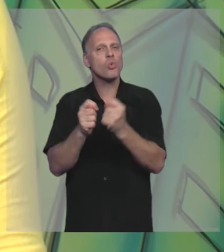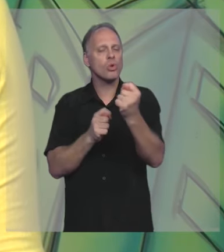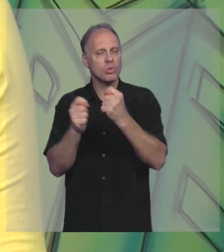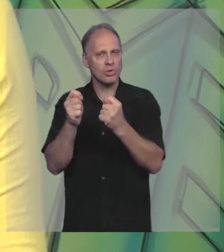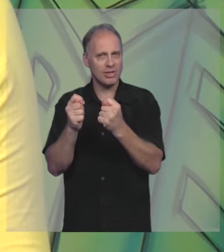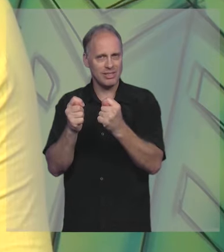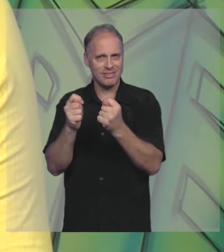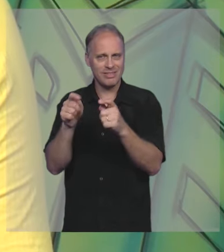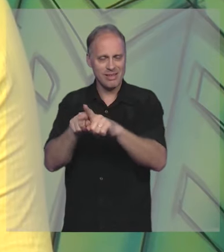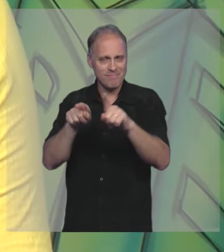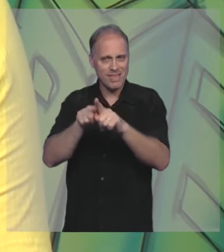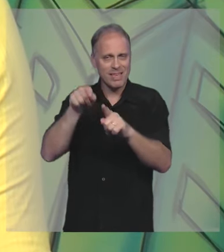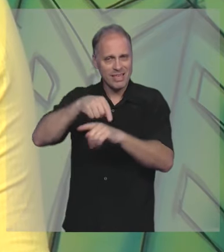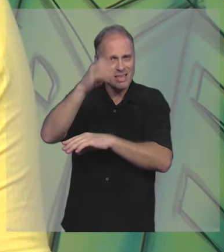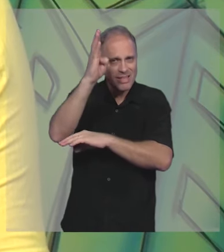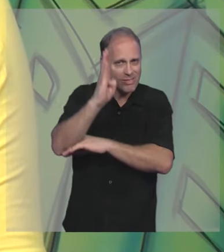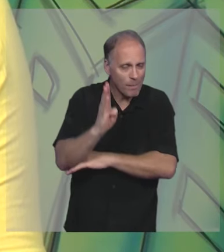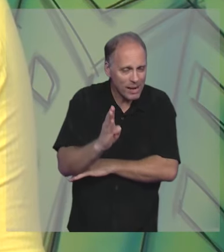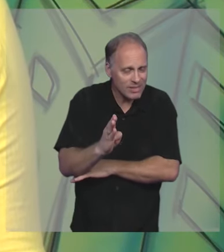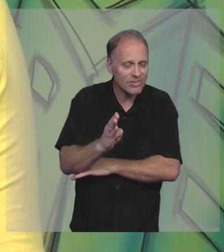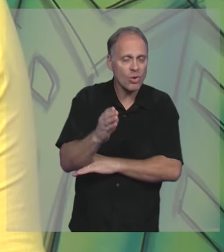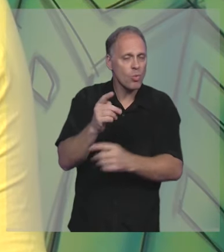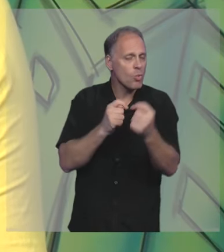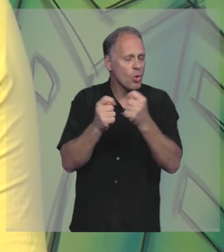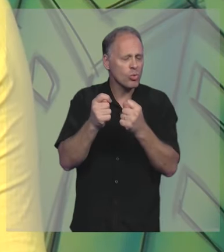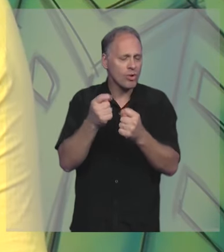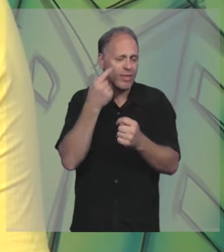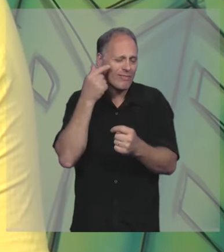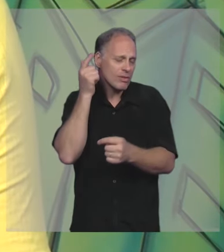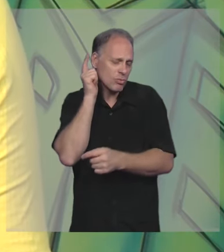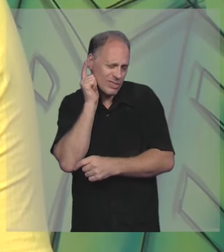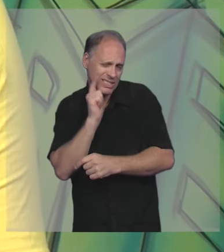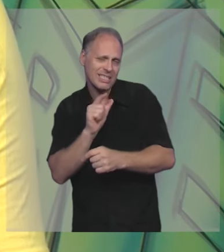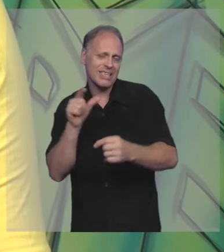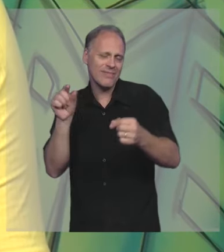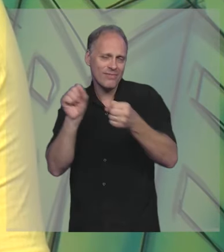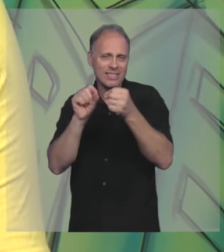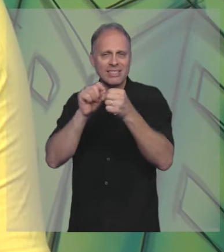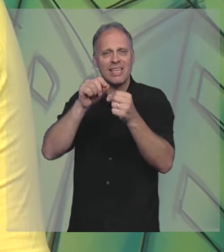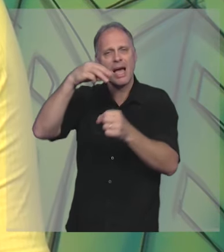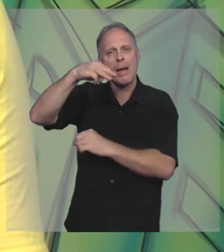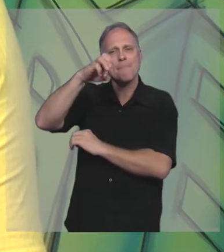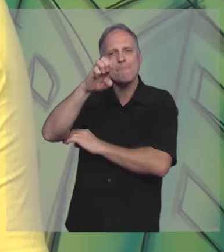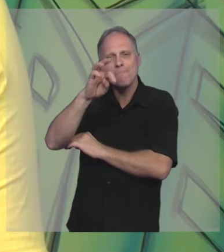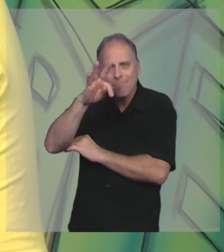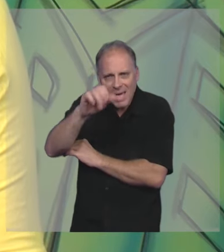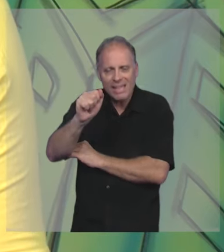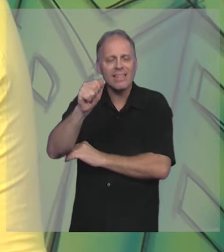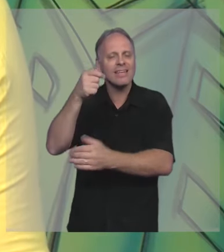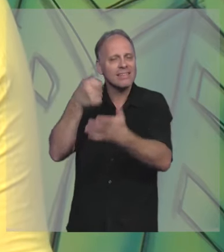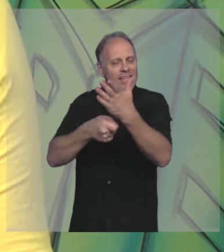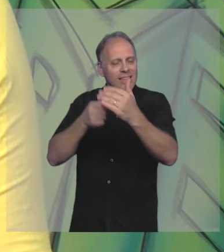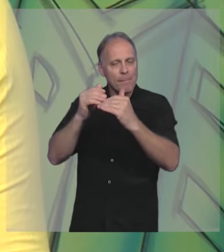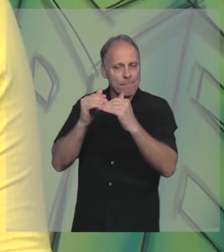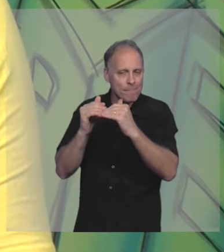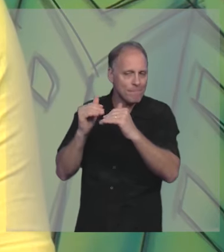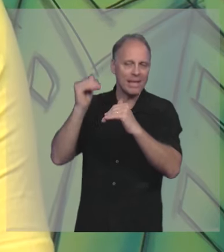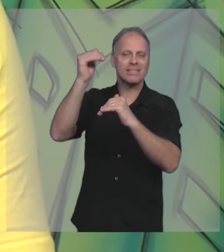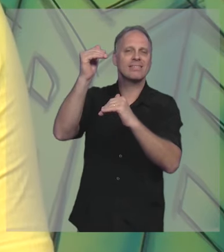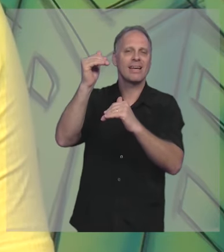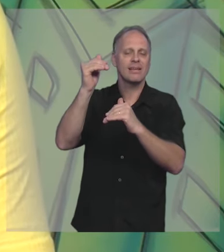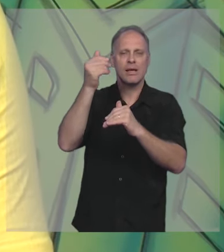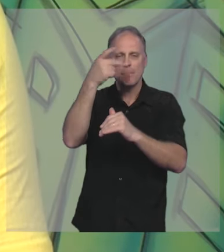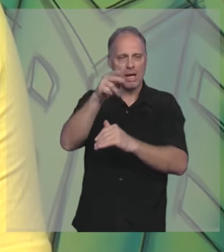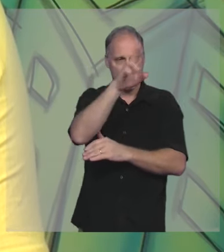controle da inflação no país, tente se mostrar que a gente vai conseguir bater metas de inflação esse ano e tenta passar um pouco, não